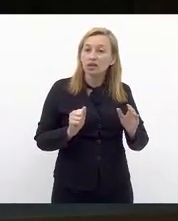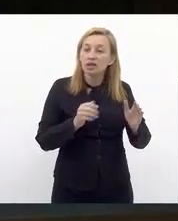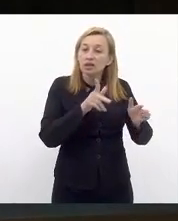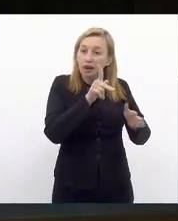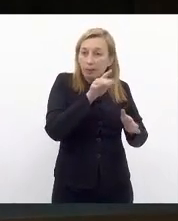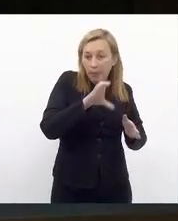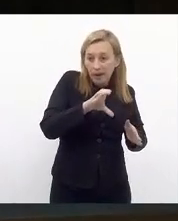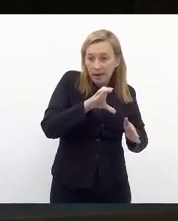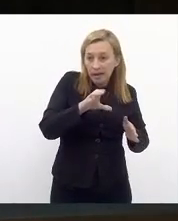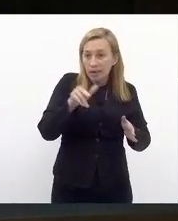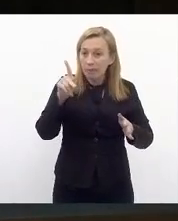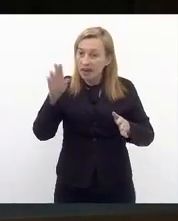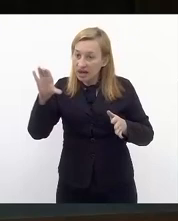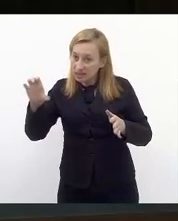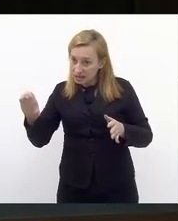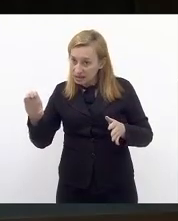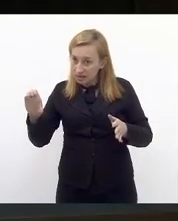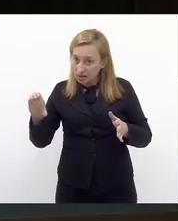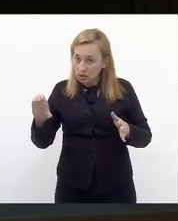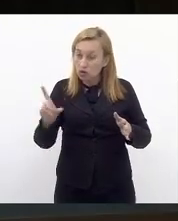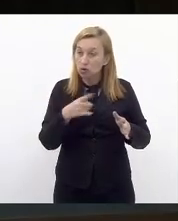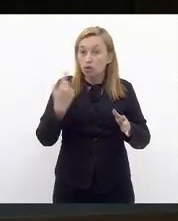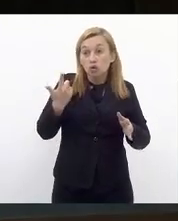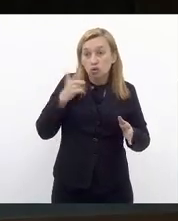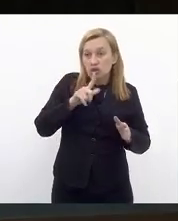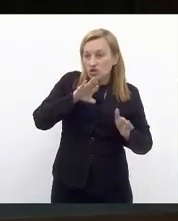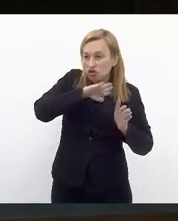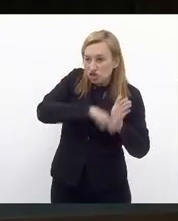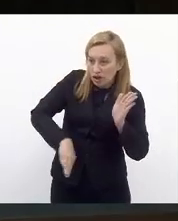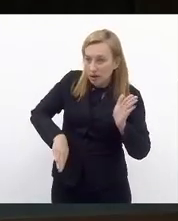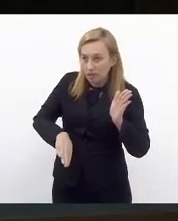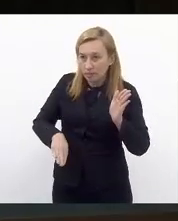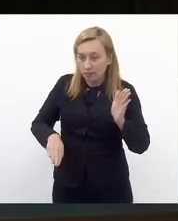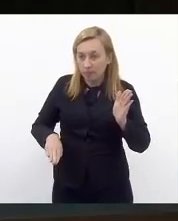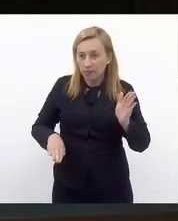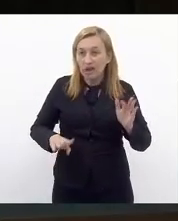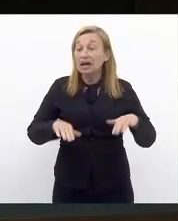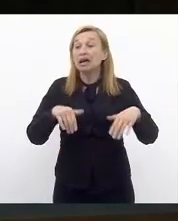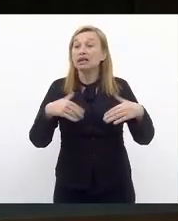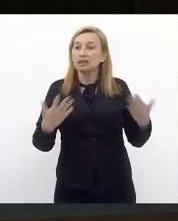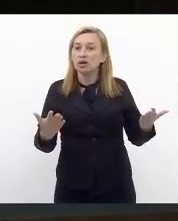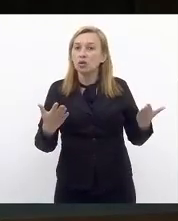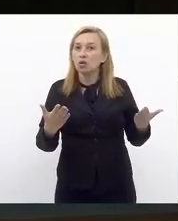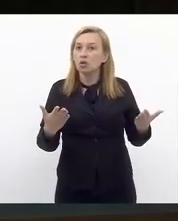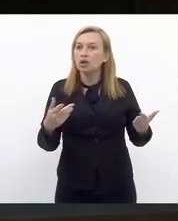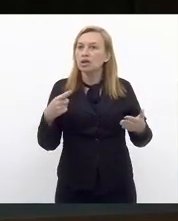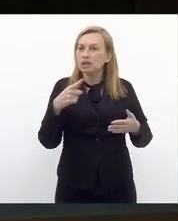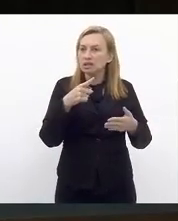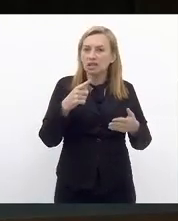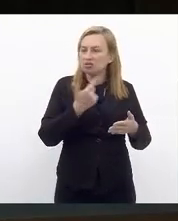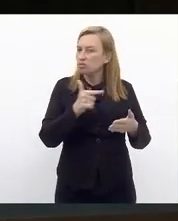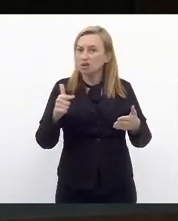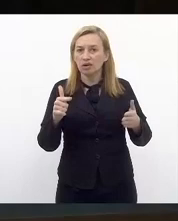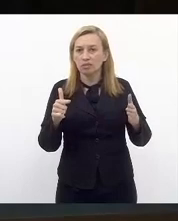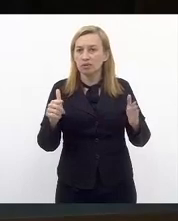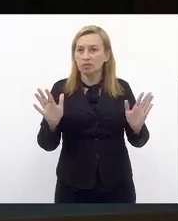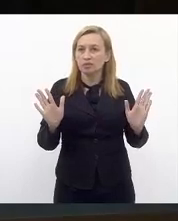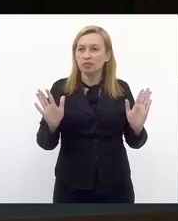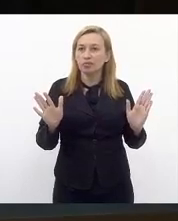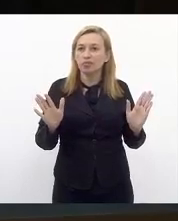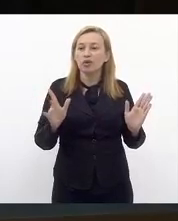da PEC e a sanção do PLC nós conseguimos retirar isso então nem isso nós teremos mais